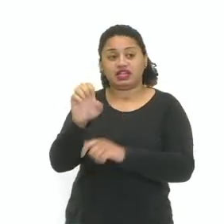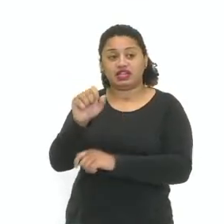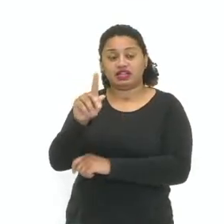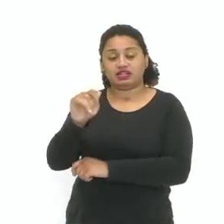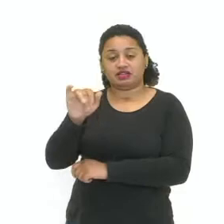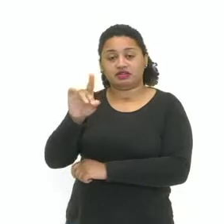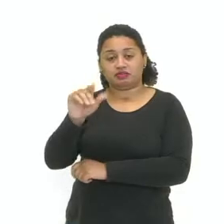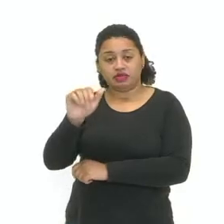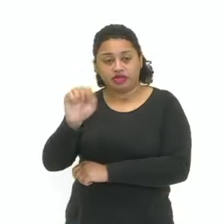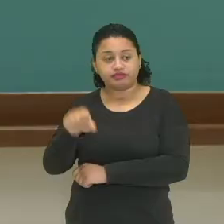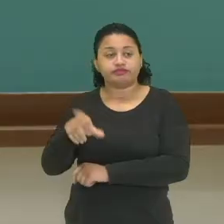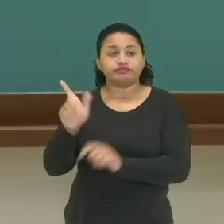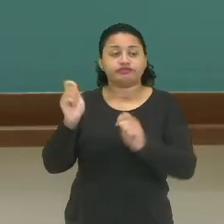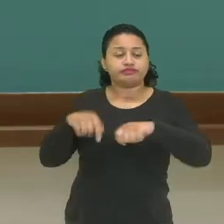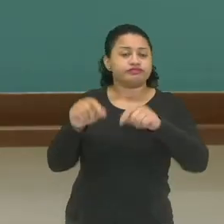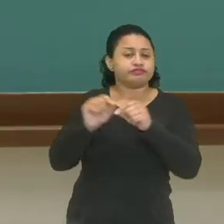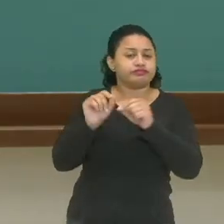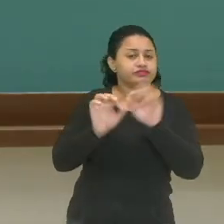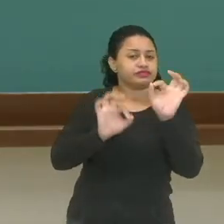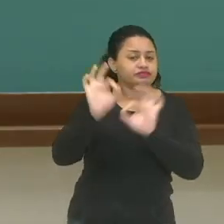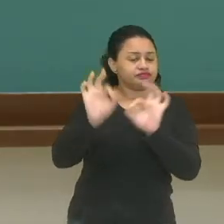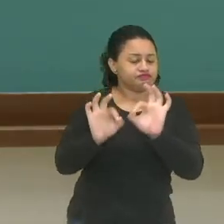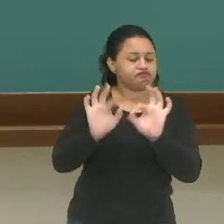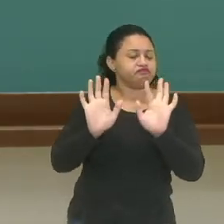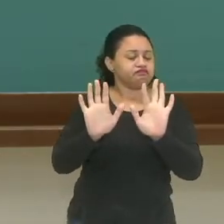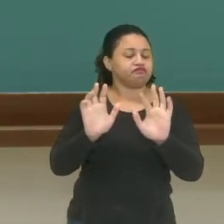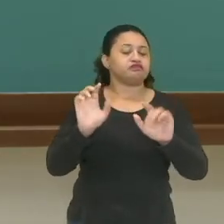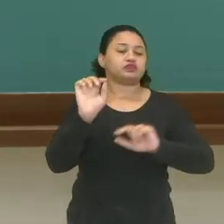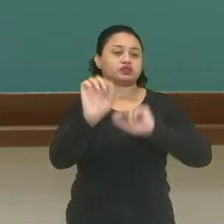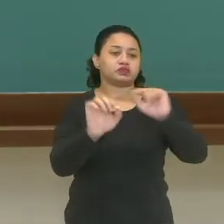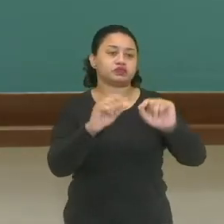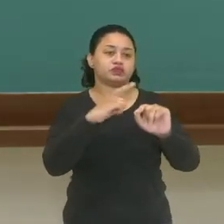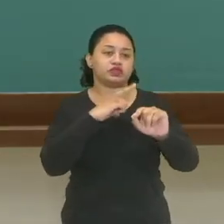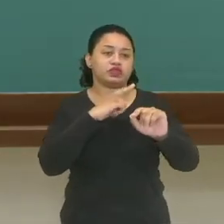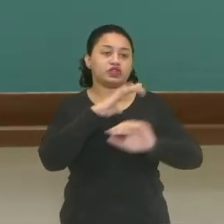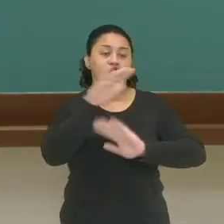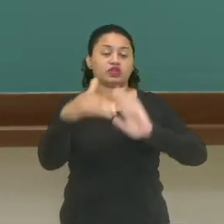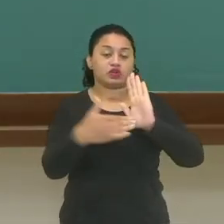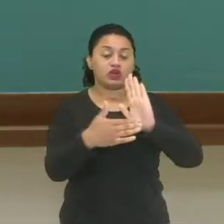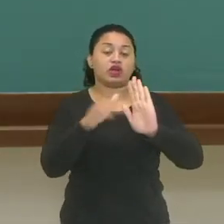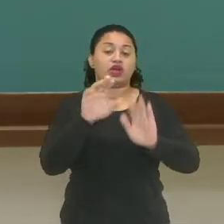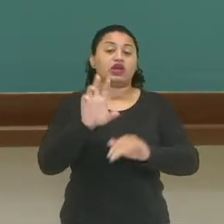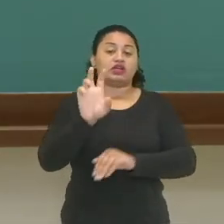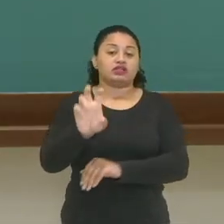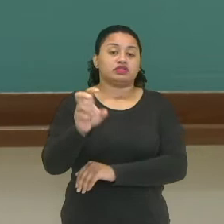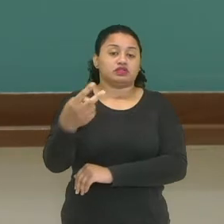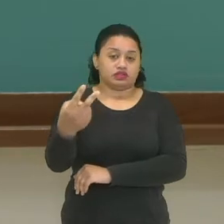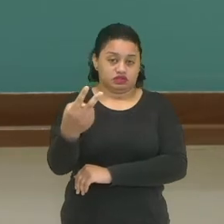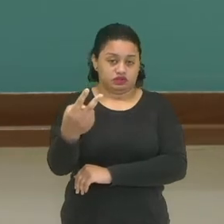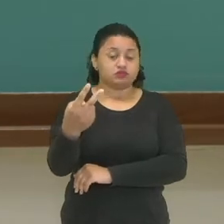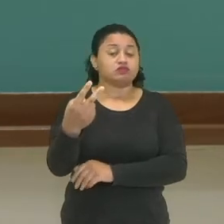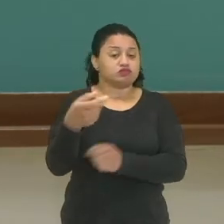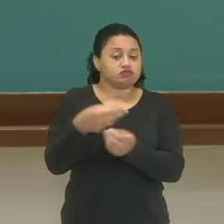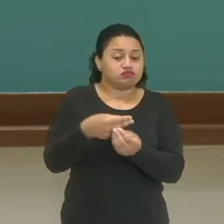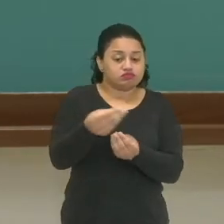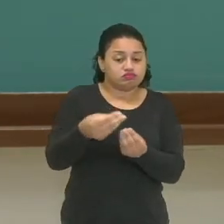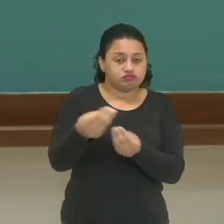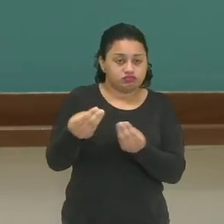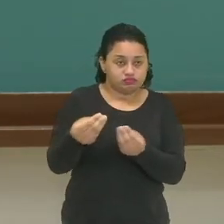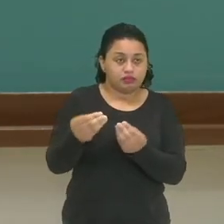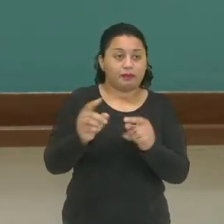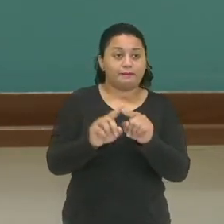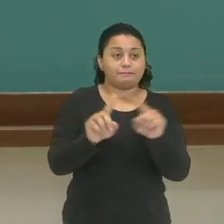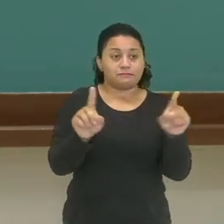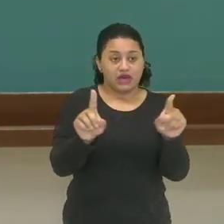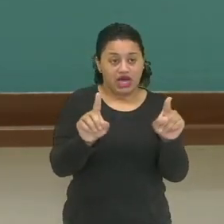selecionados? Então, observe nesse exercício. Nós temos o total de cartas, que é 52,